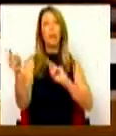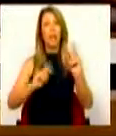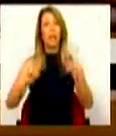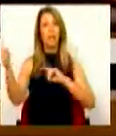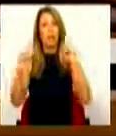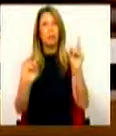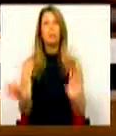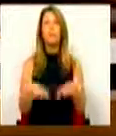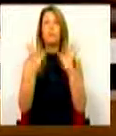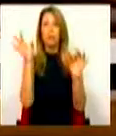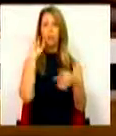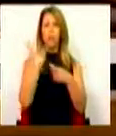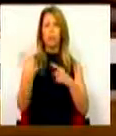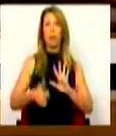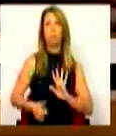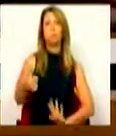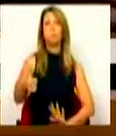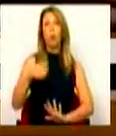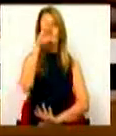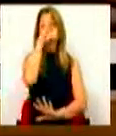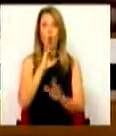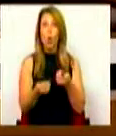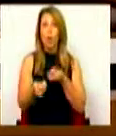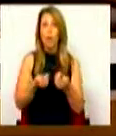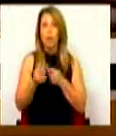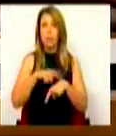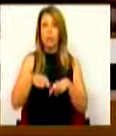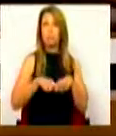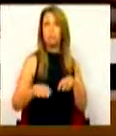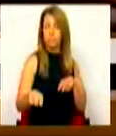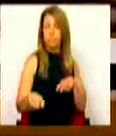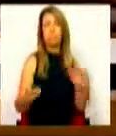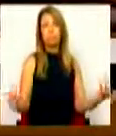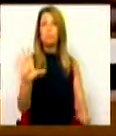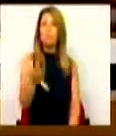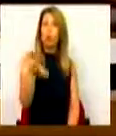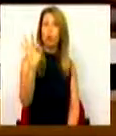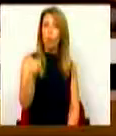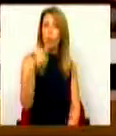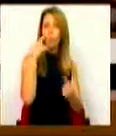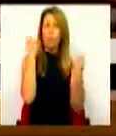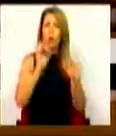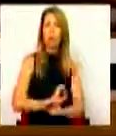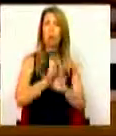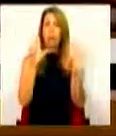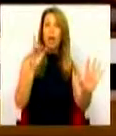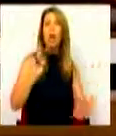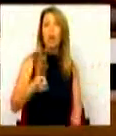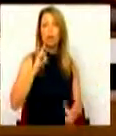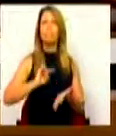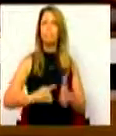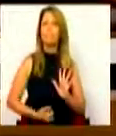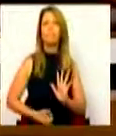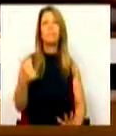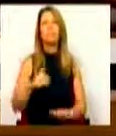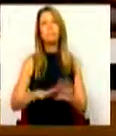dos aspectos centrais da sua governação. Com essa escolha ficou claro que era indispensável fazer